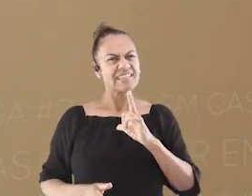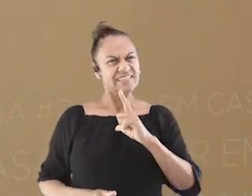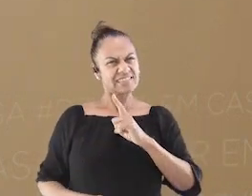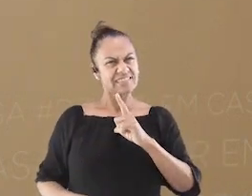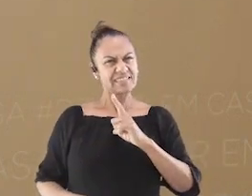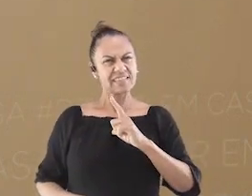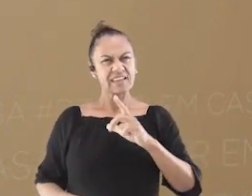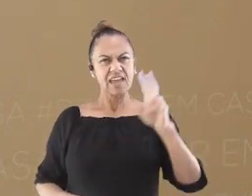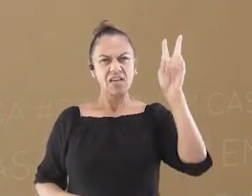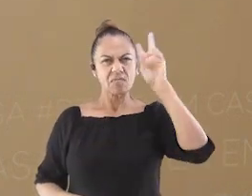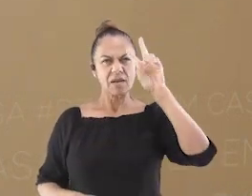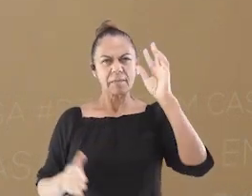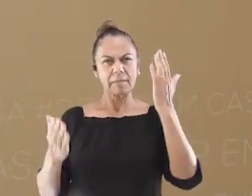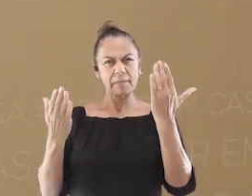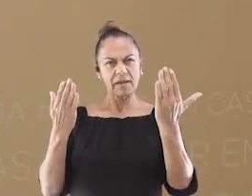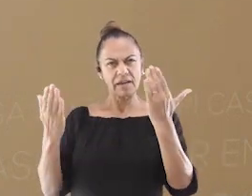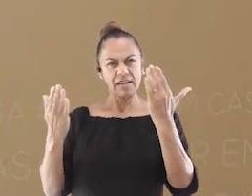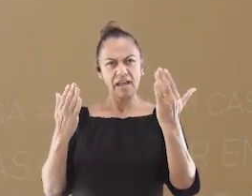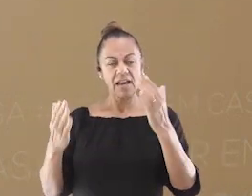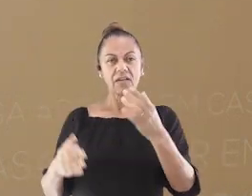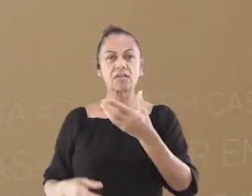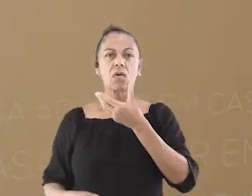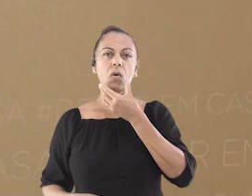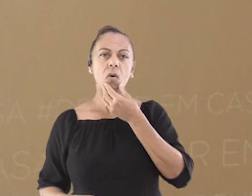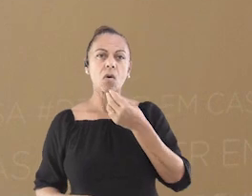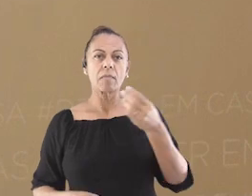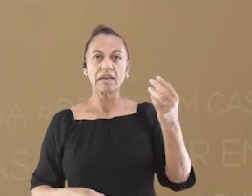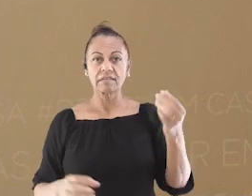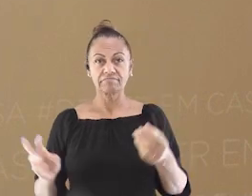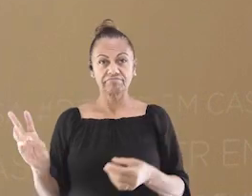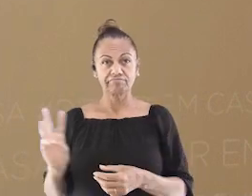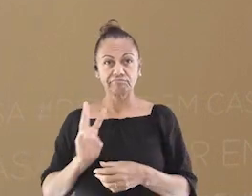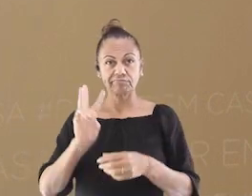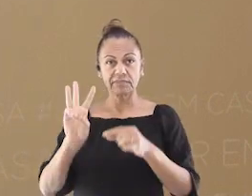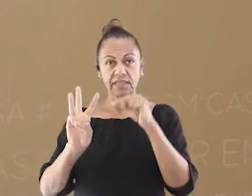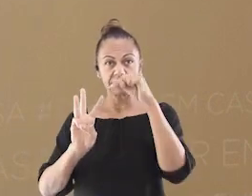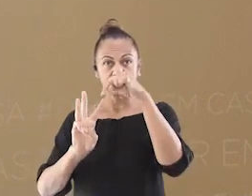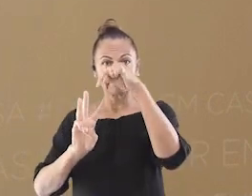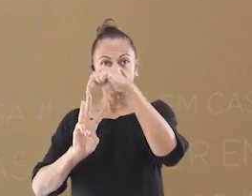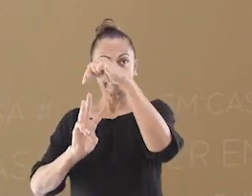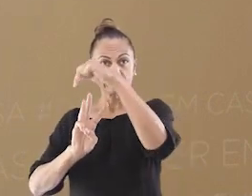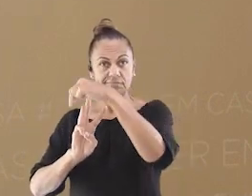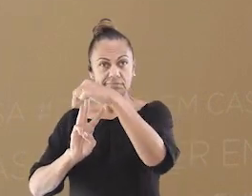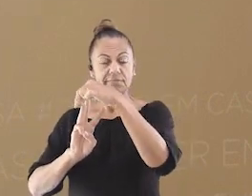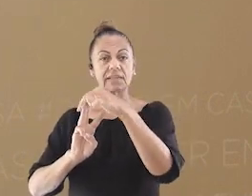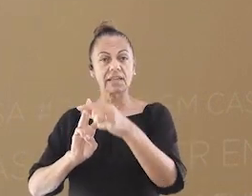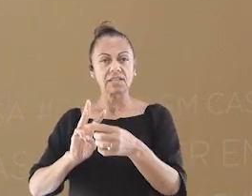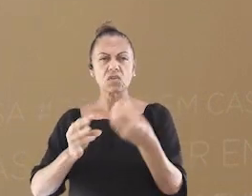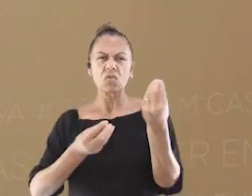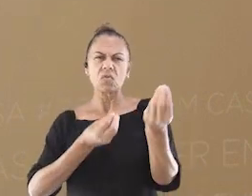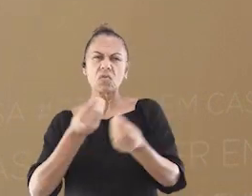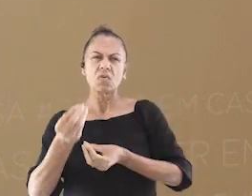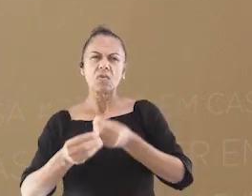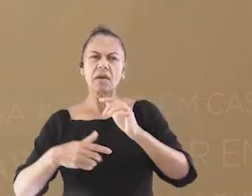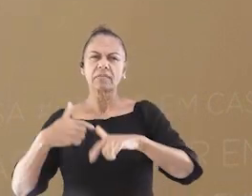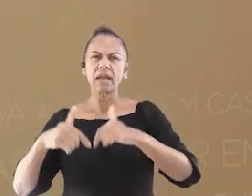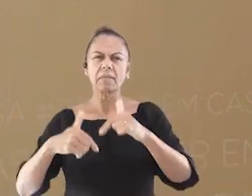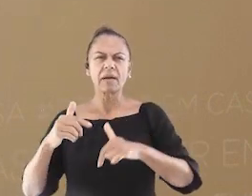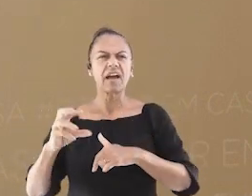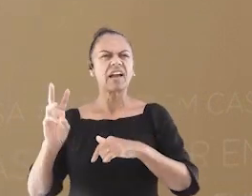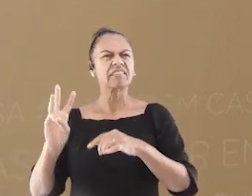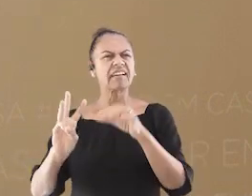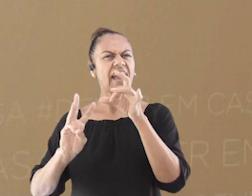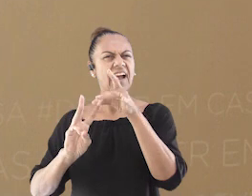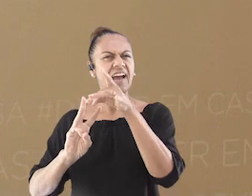desconhecida conta como três trabalhadores da construção de uma catedral descreviam suas atividades,